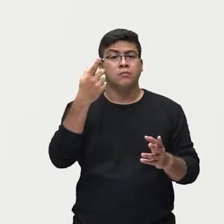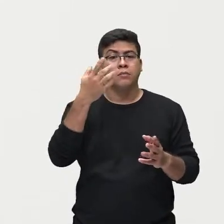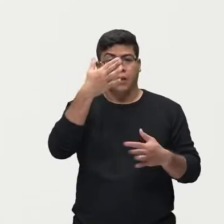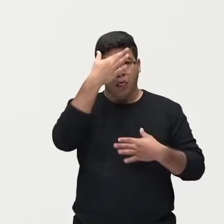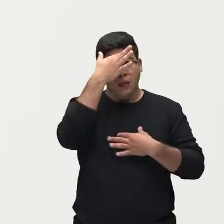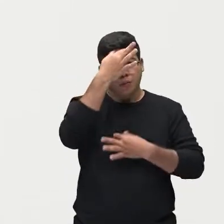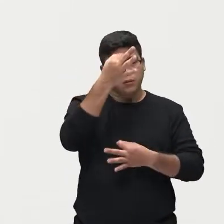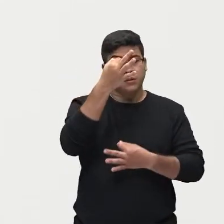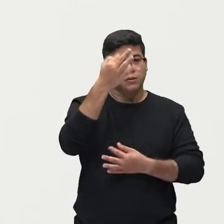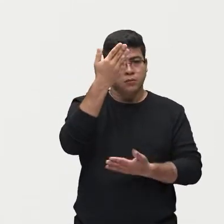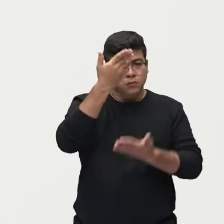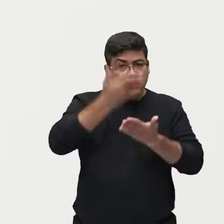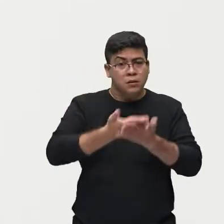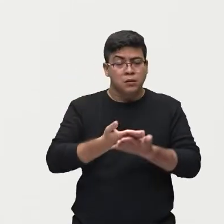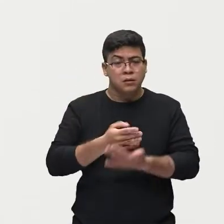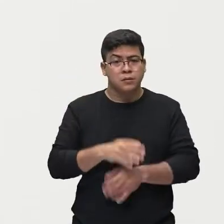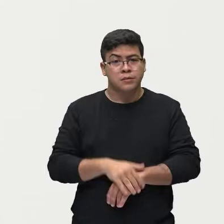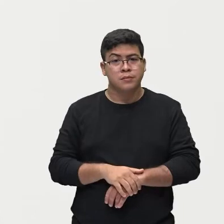né?